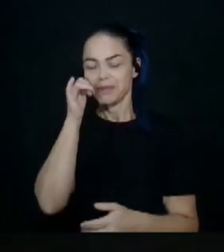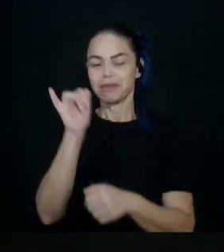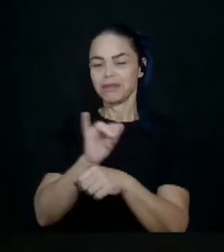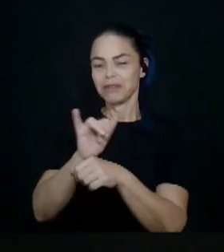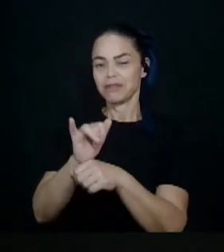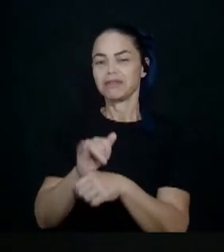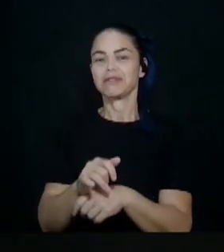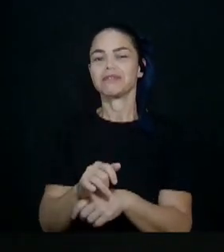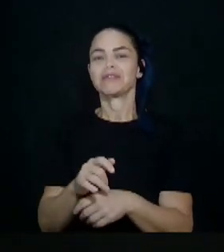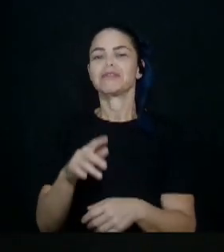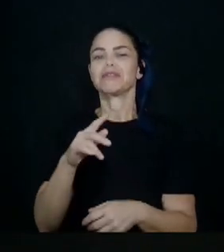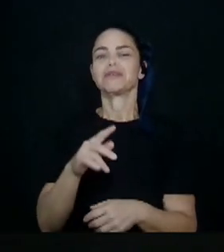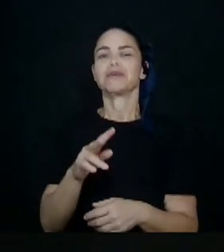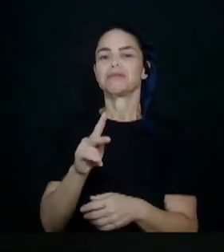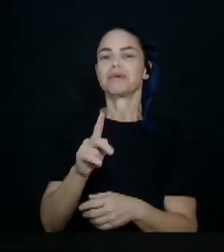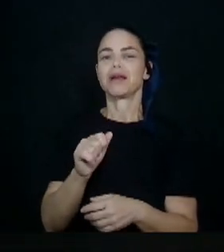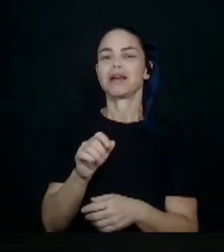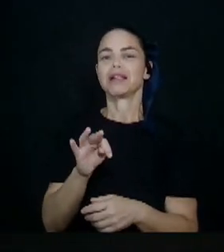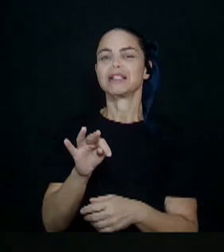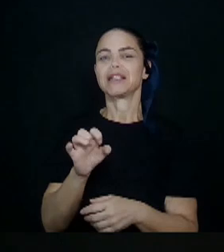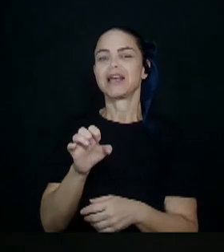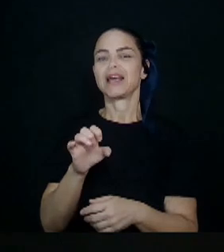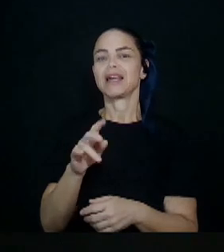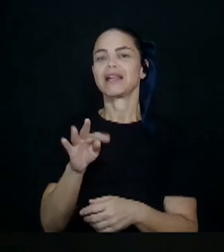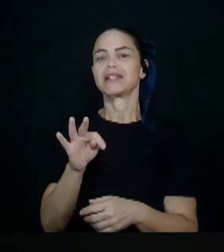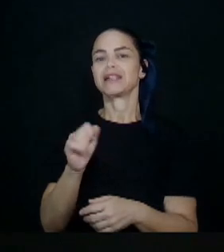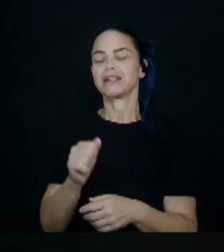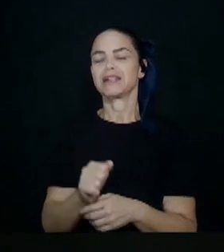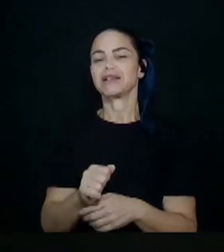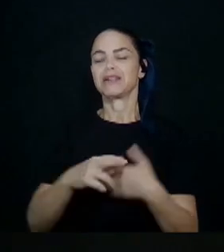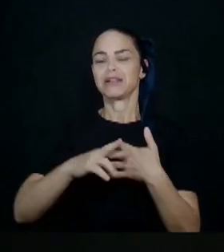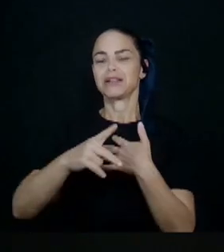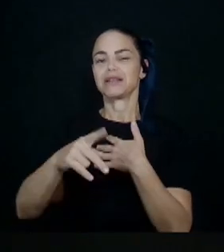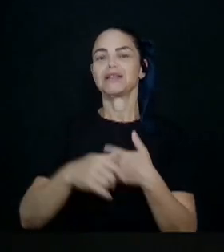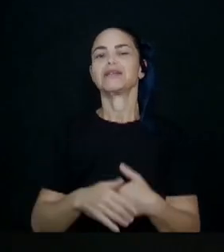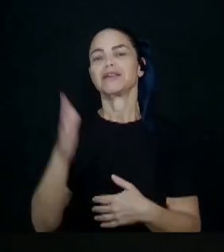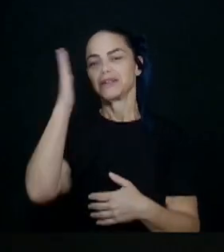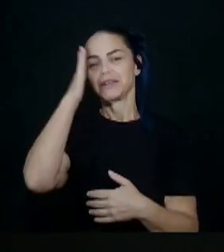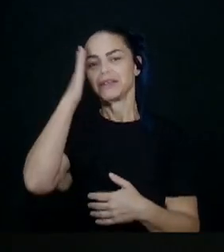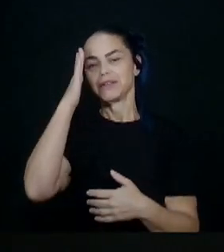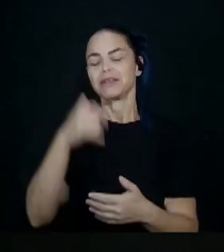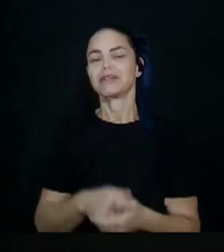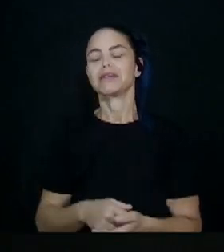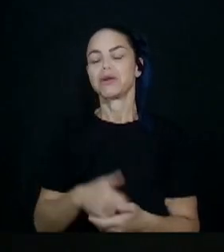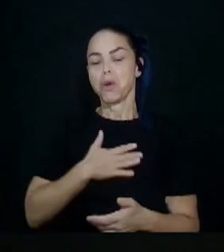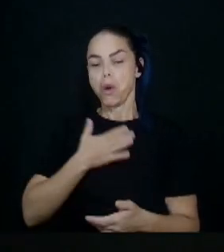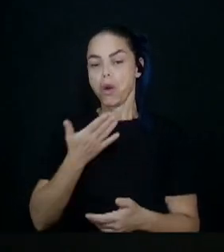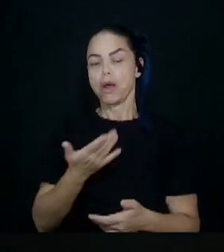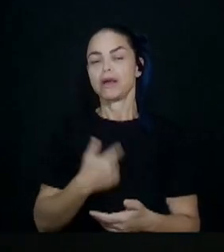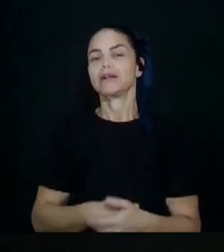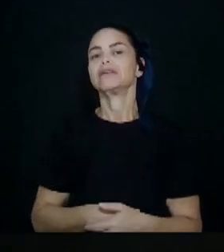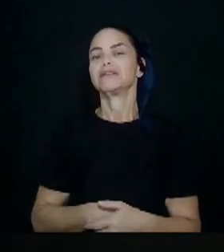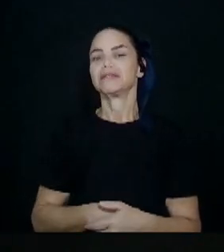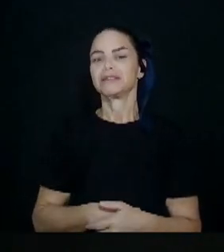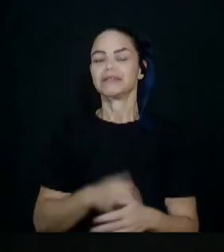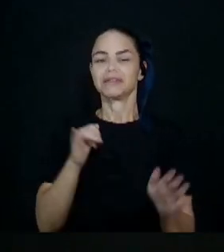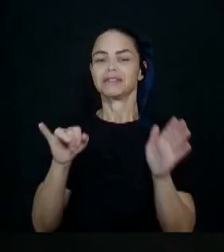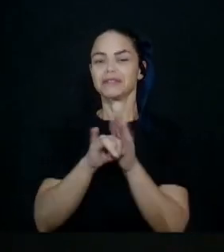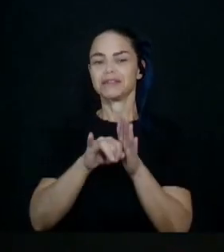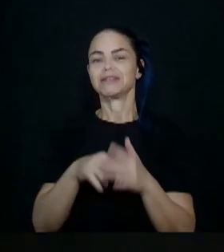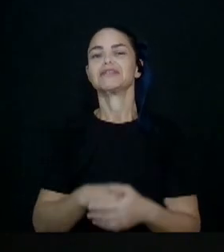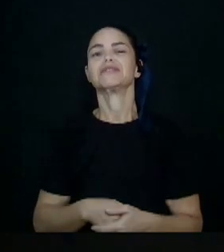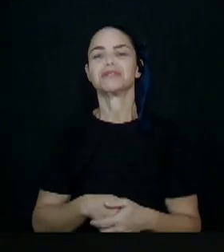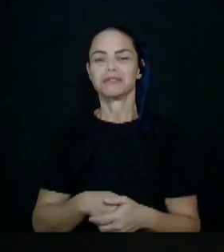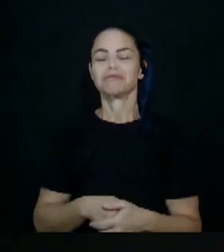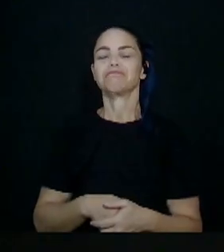lá o pateta lá, ou então escreve efeito pateta que você vai ver. De repente você vai levar um susto, porque você vai se identificar com aquilo. Mas a gente